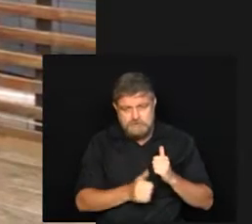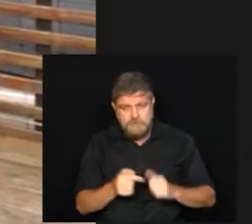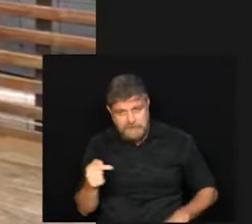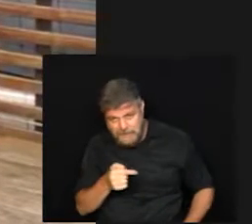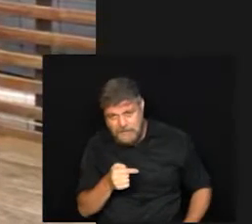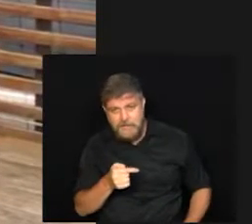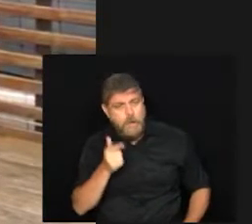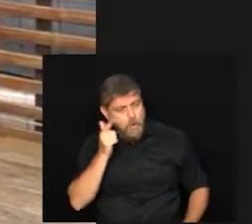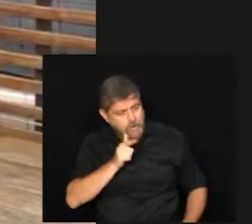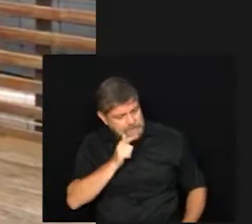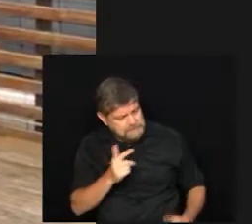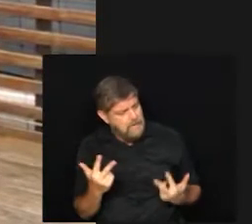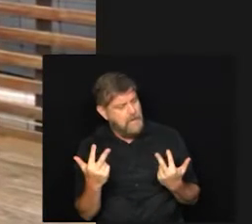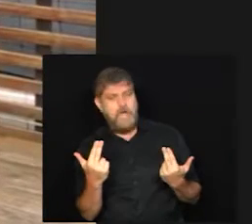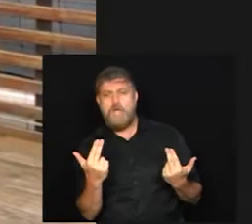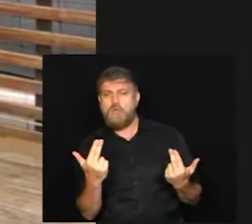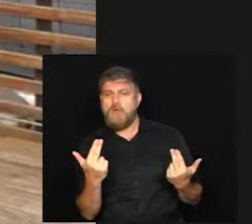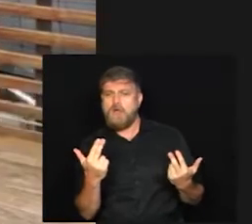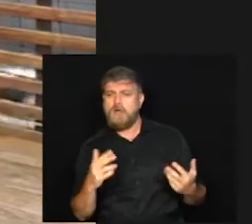para que eles possam